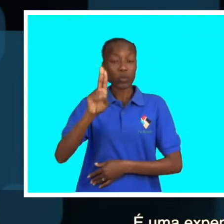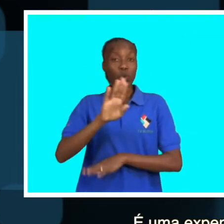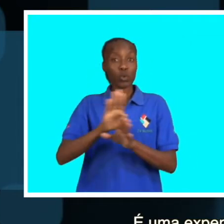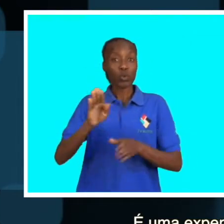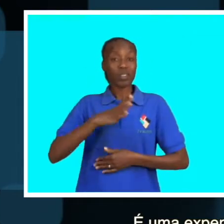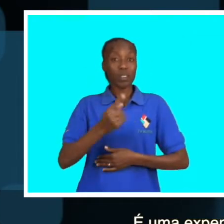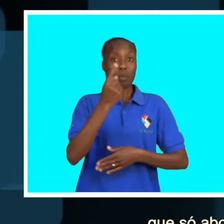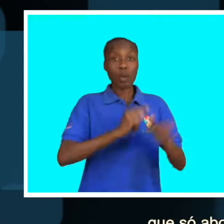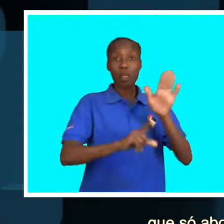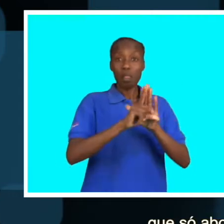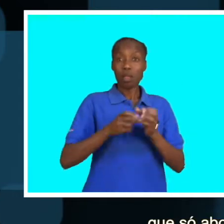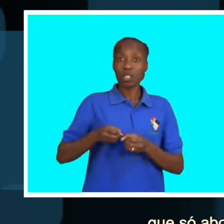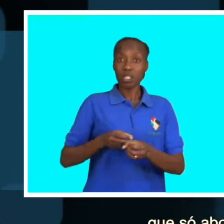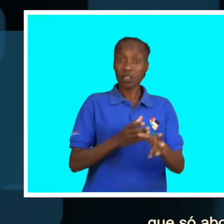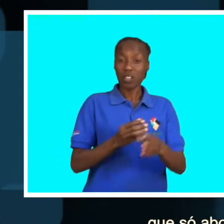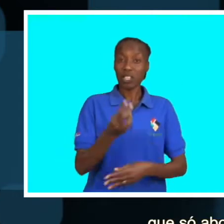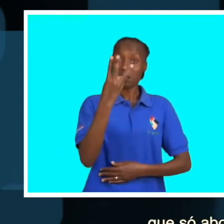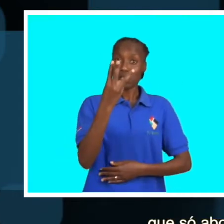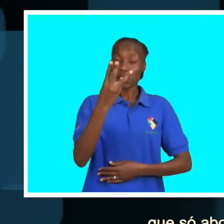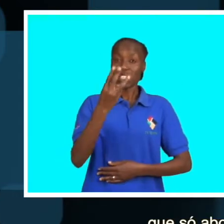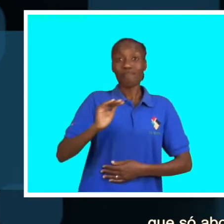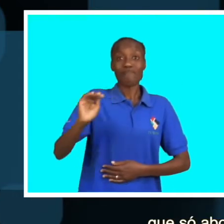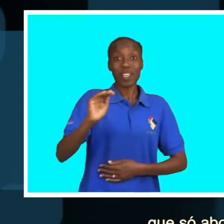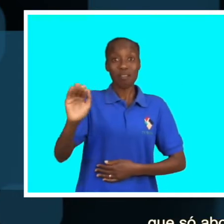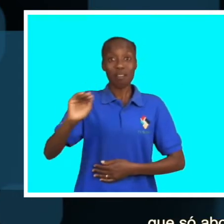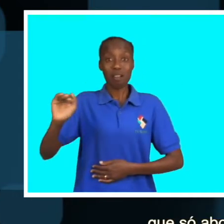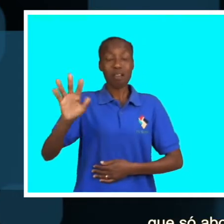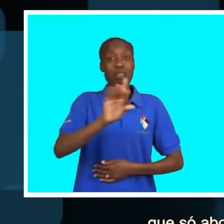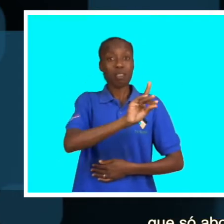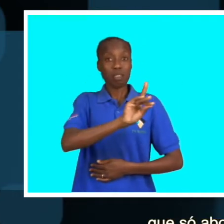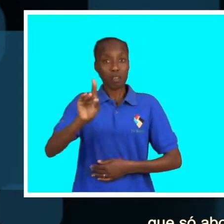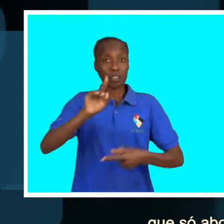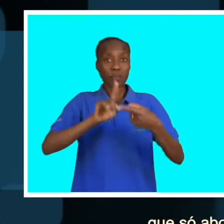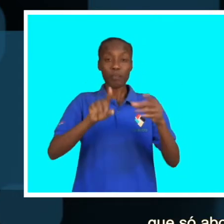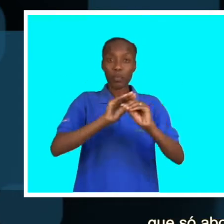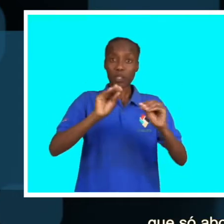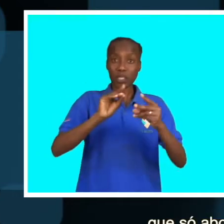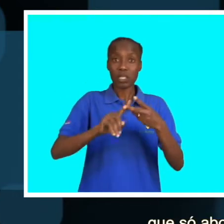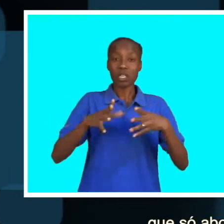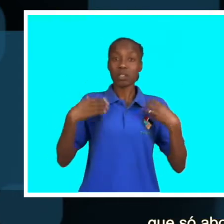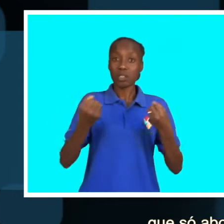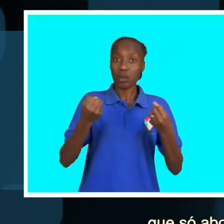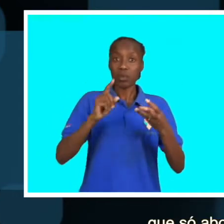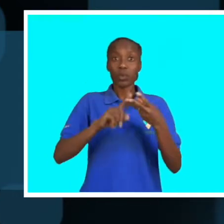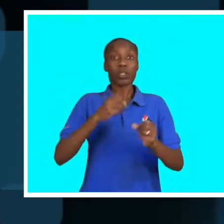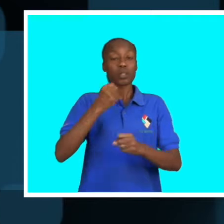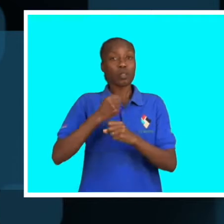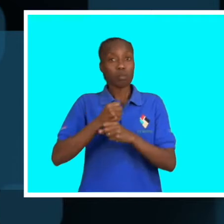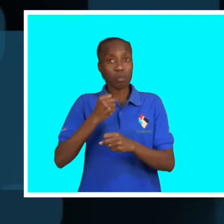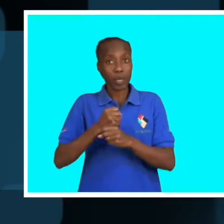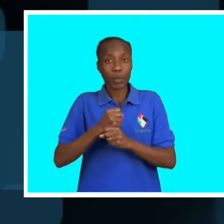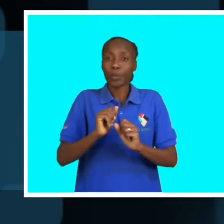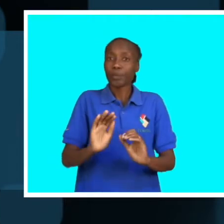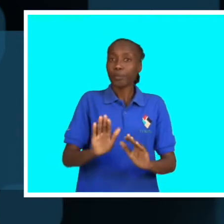que só tinha uma lei que só falava de três áreas na área da deficiência, que é a educação, saúde e emprego.